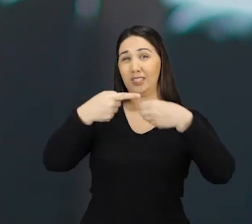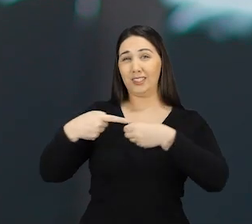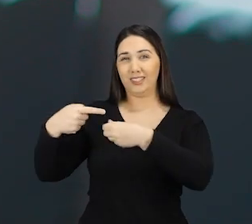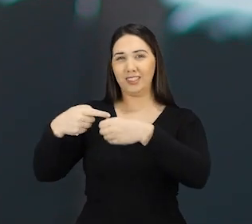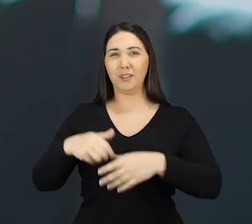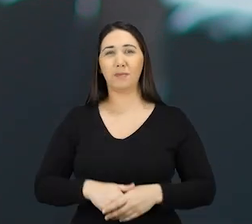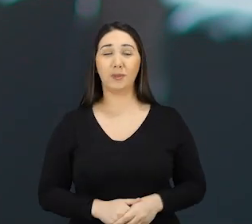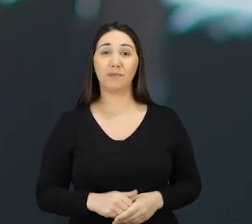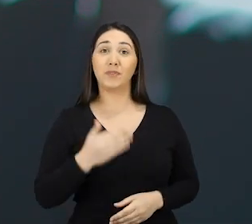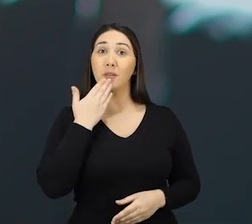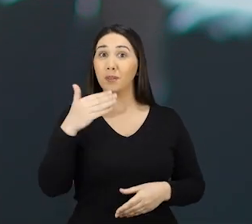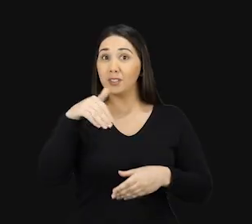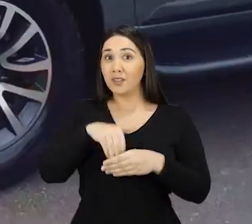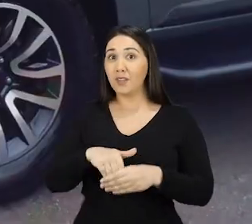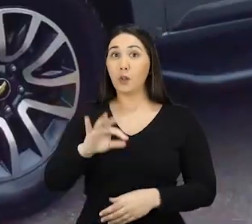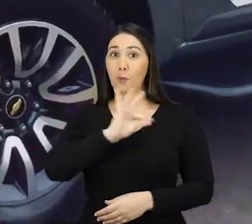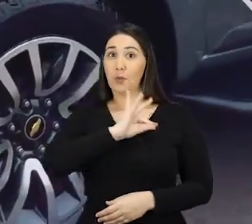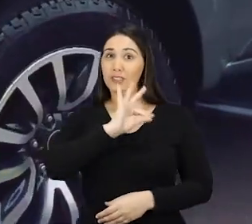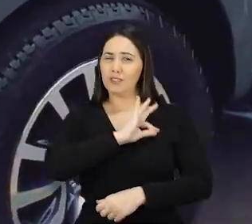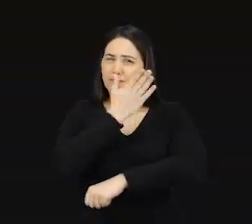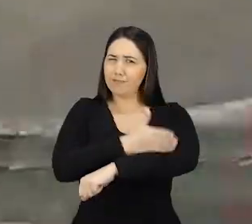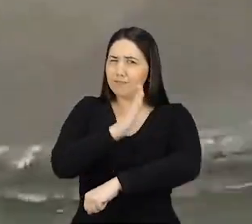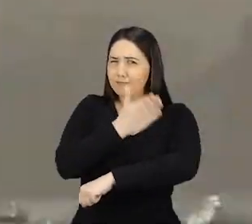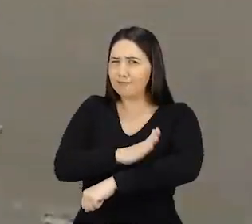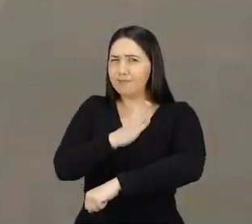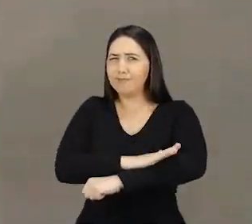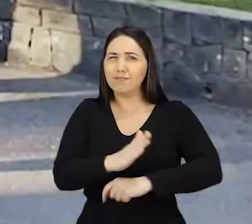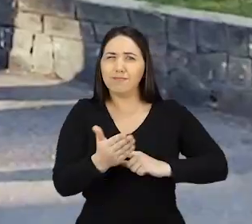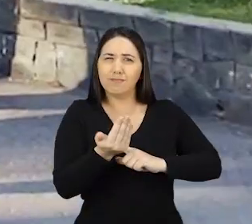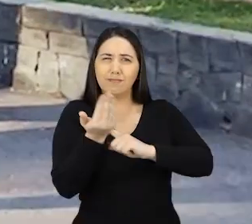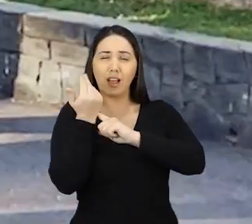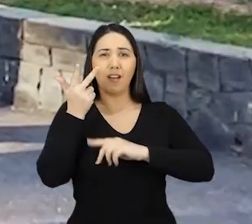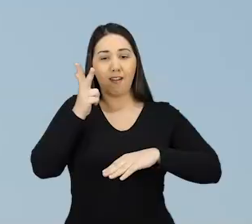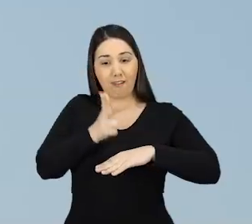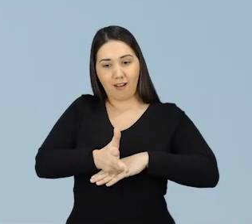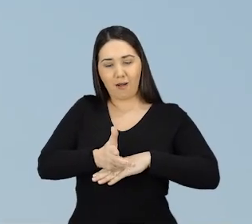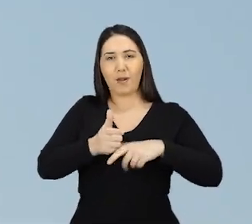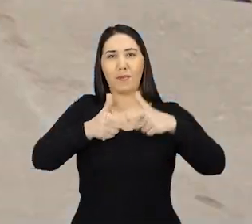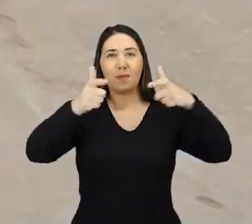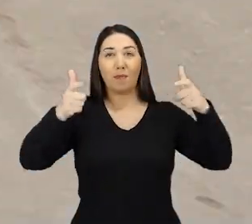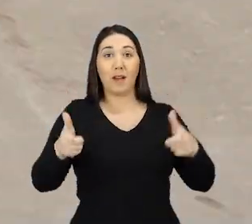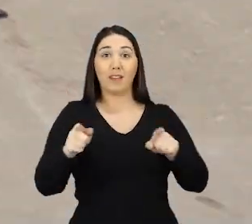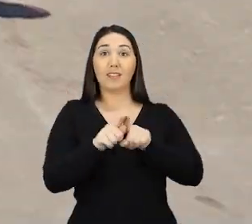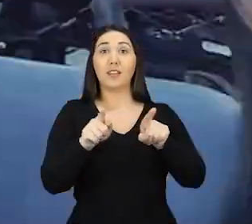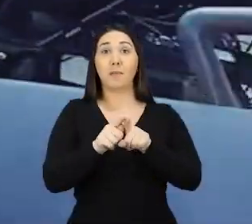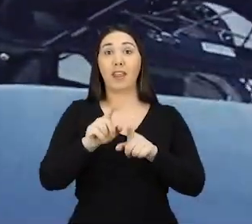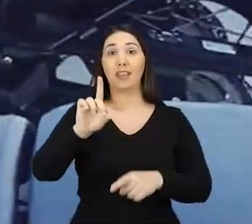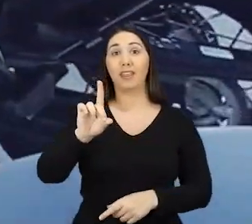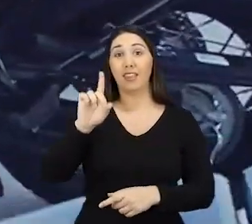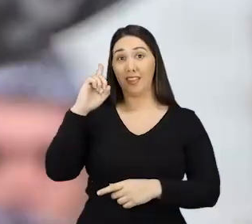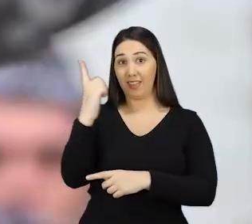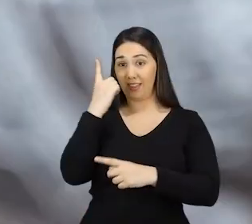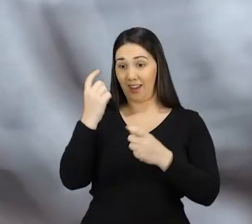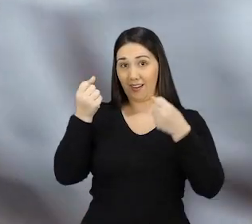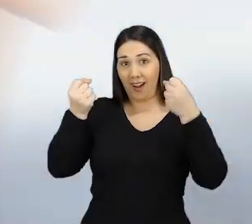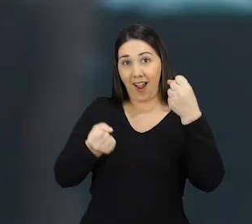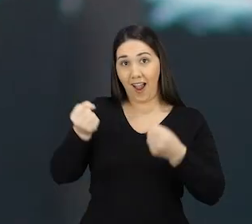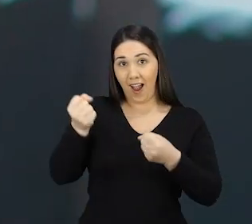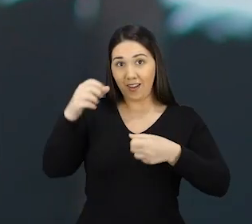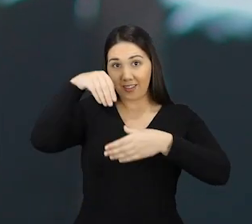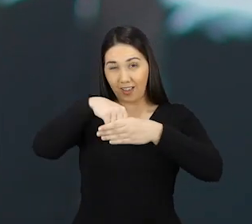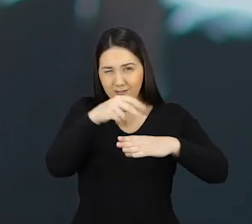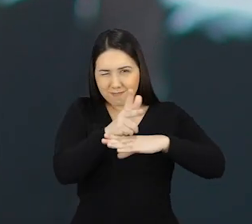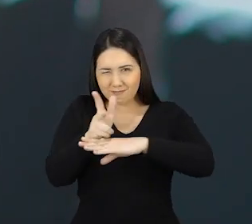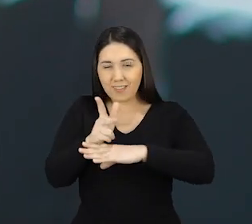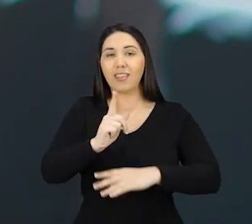continuar modernizando a Polícia Civil e Militar, ampliando as câmeras nos uniformes e implantando o Detecta Móvel em todas as viaturas. Eu quero